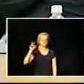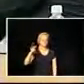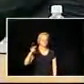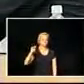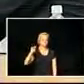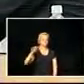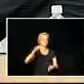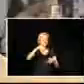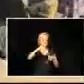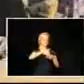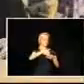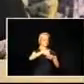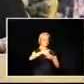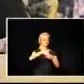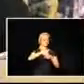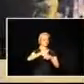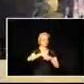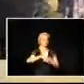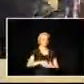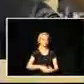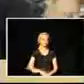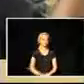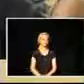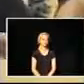sua publicação. Em votação.